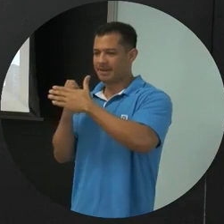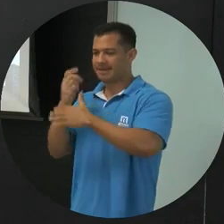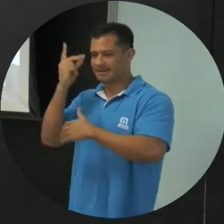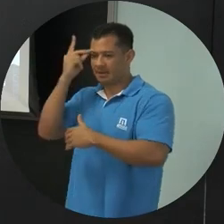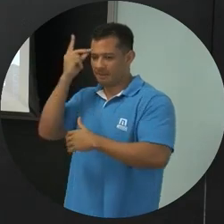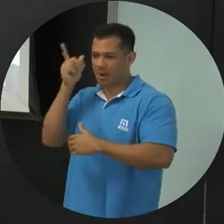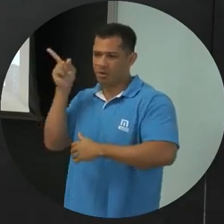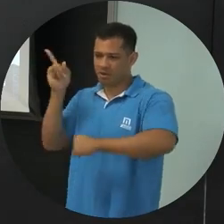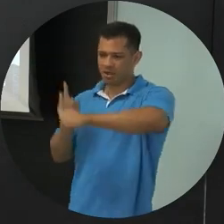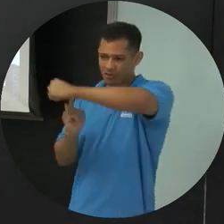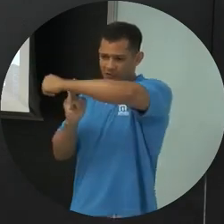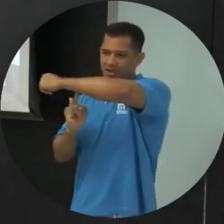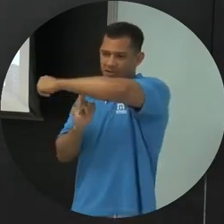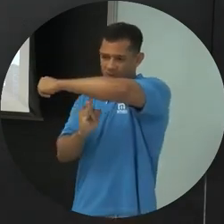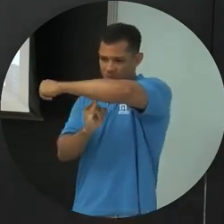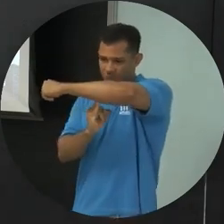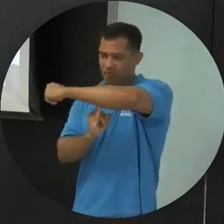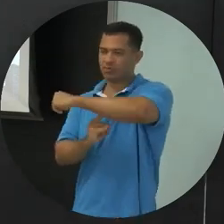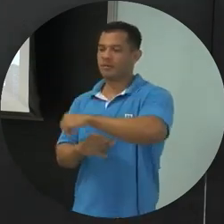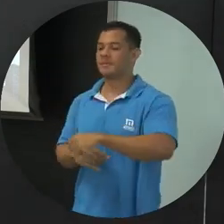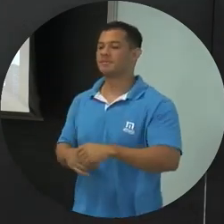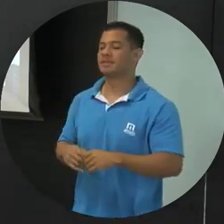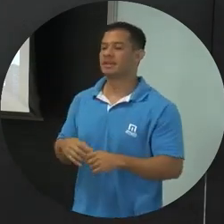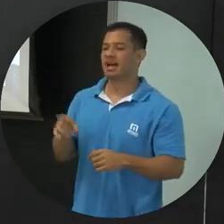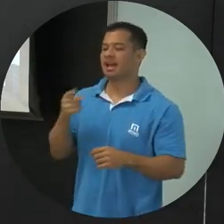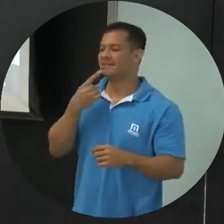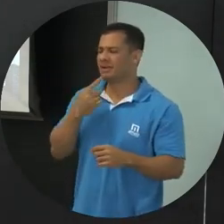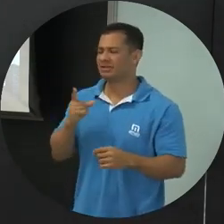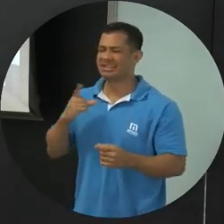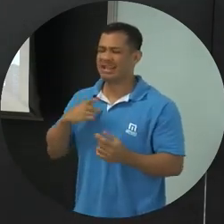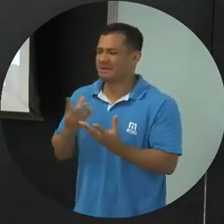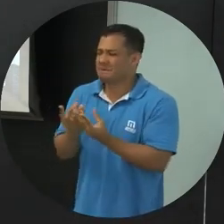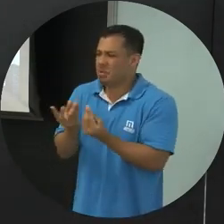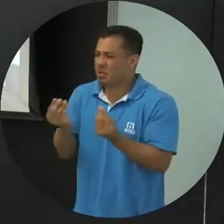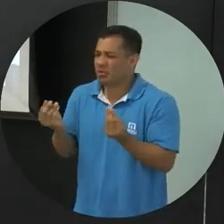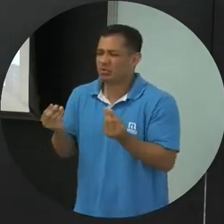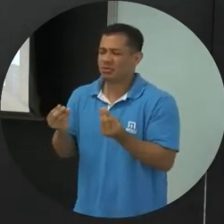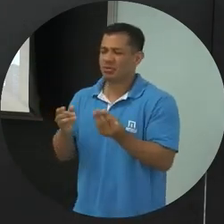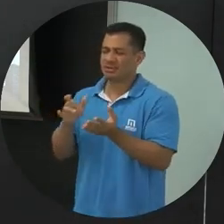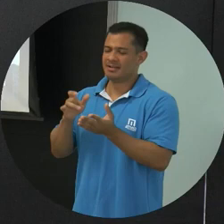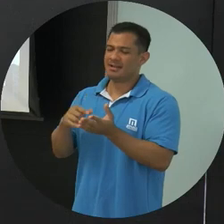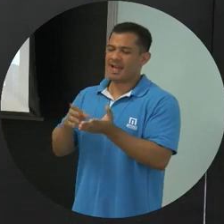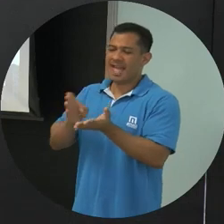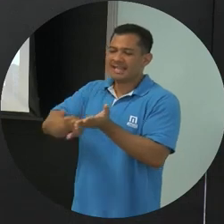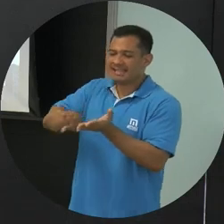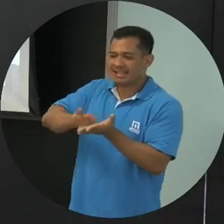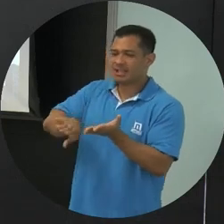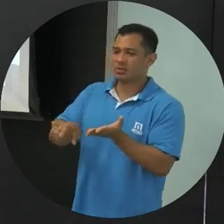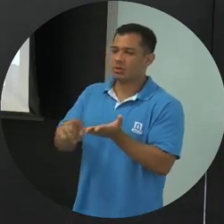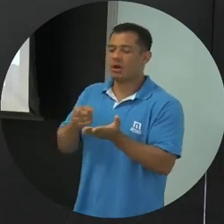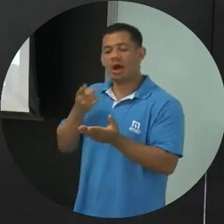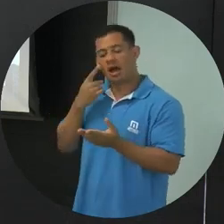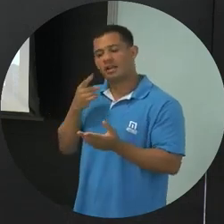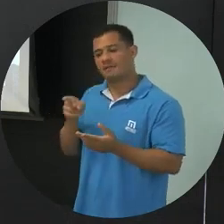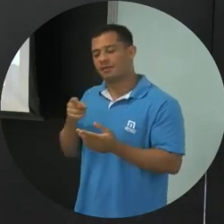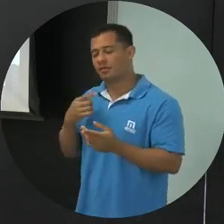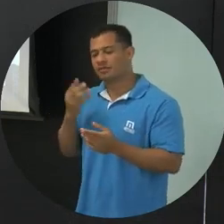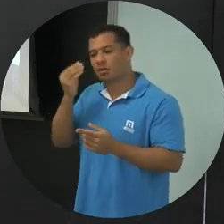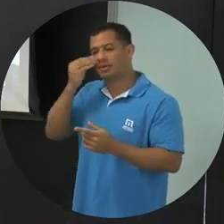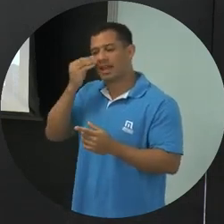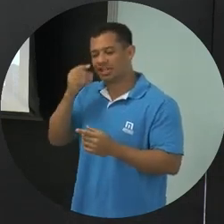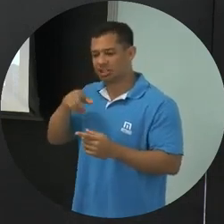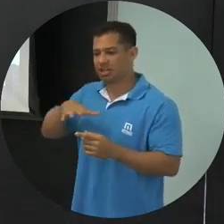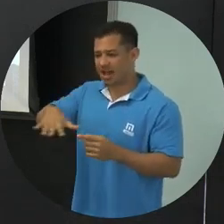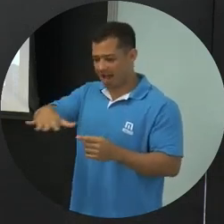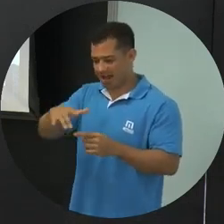viaduto, né? E onde eles reclamavam muito da questão de resíduos. Nós fizemos um teste lá numa área que eles determinaram, e logo após